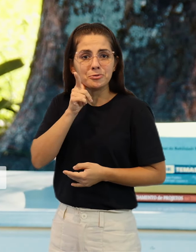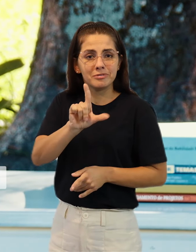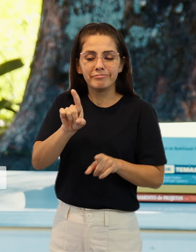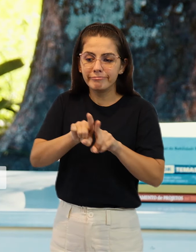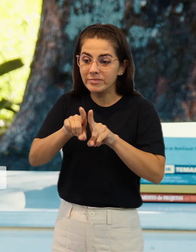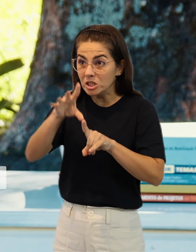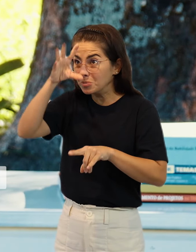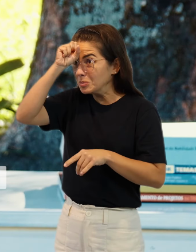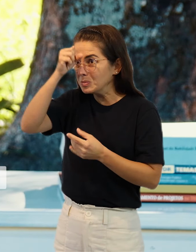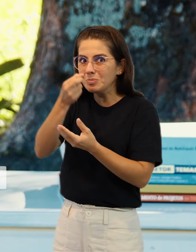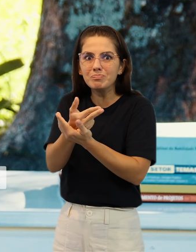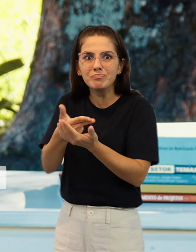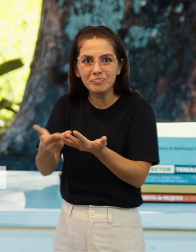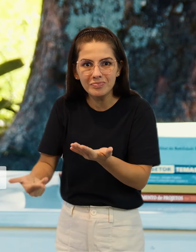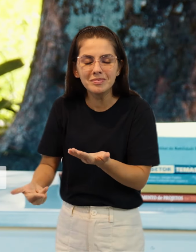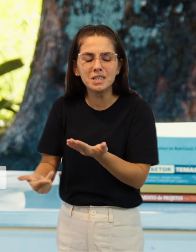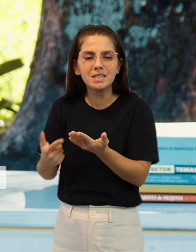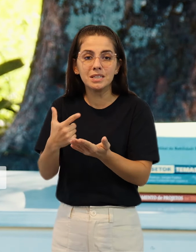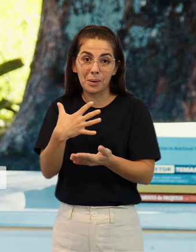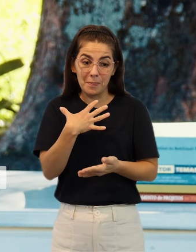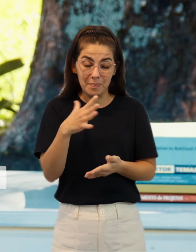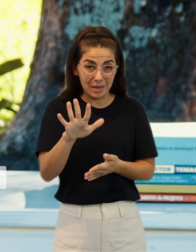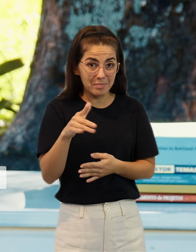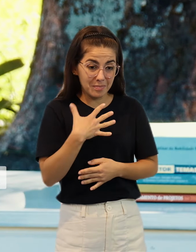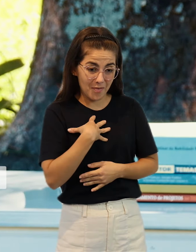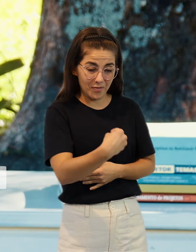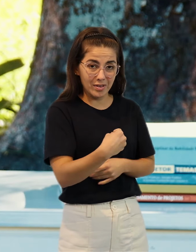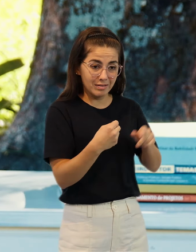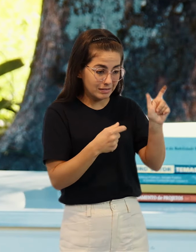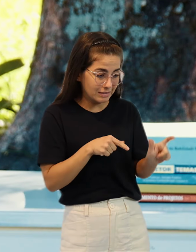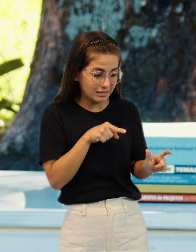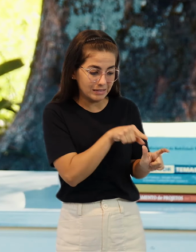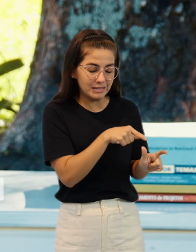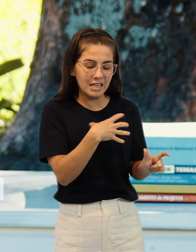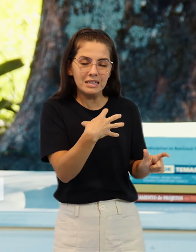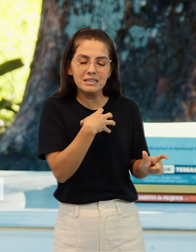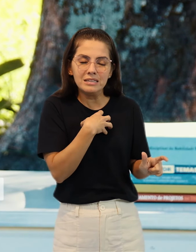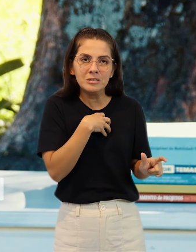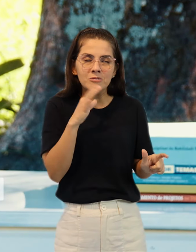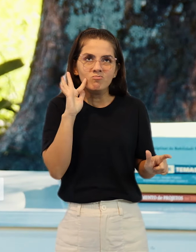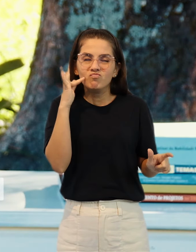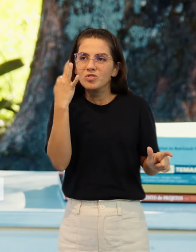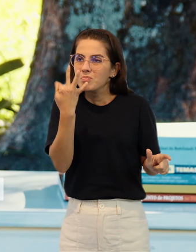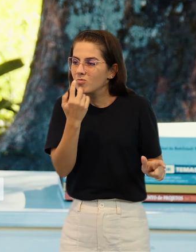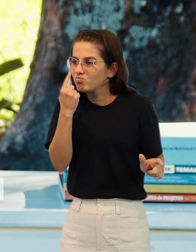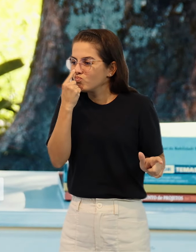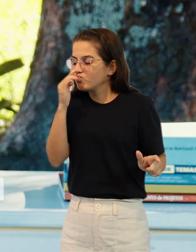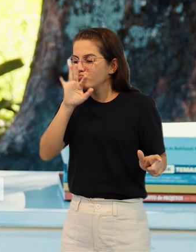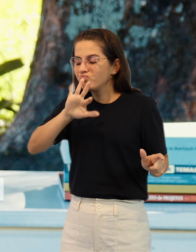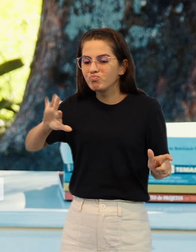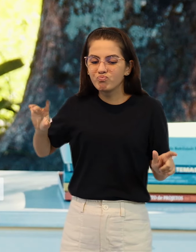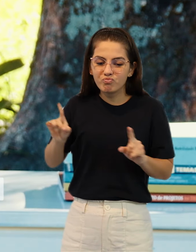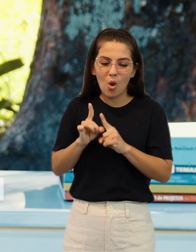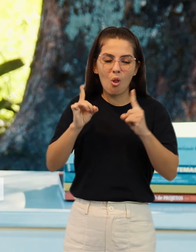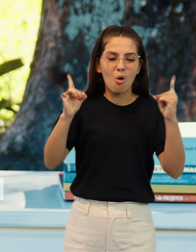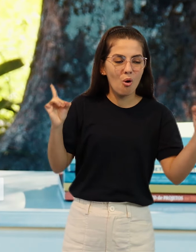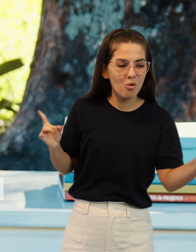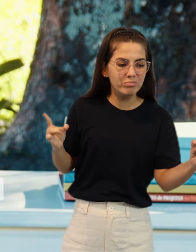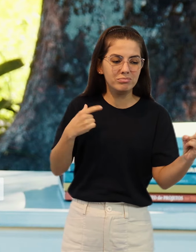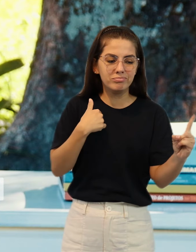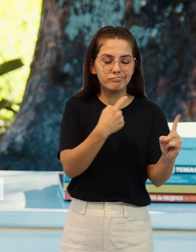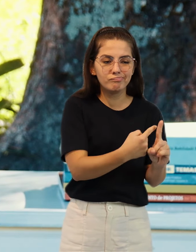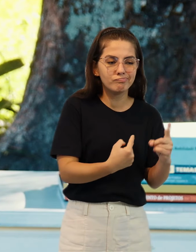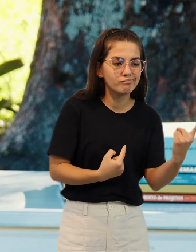muita coisa. E a minha filha, como a gente chegou aqui e ela sentia muita falta da família, ela andava